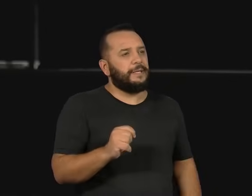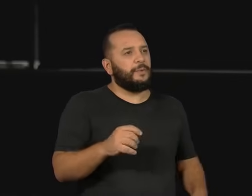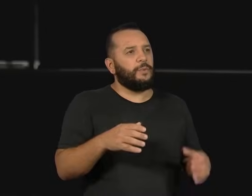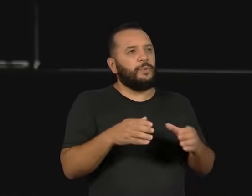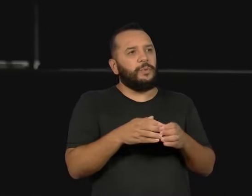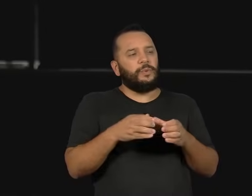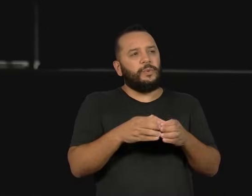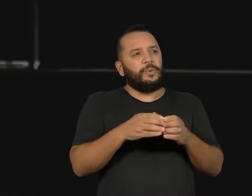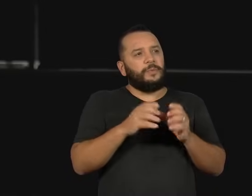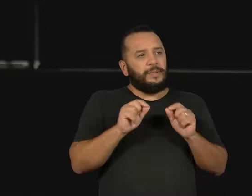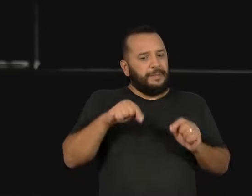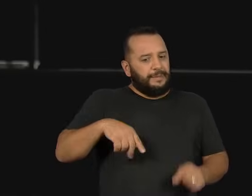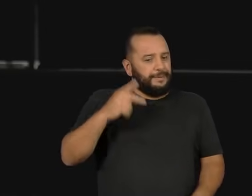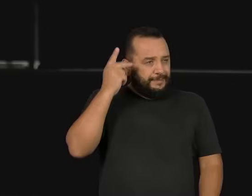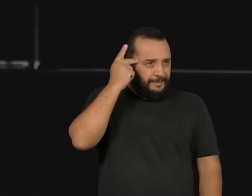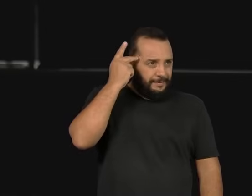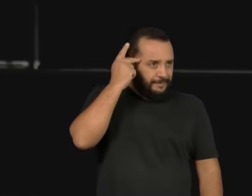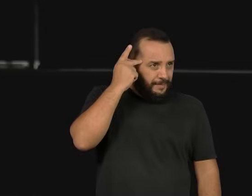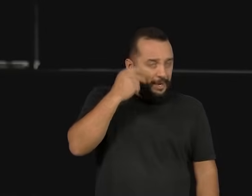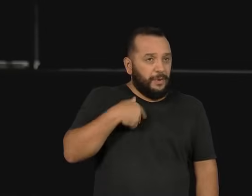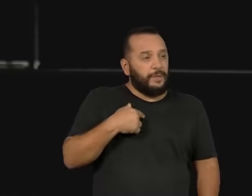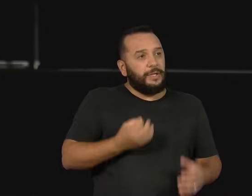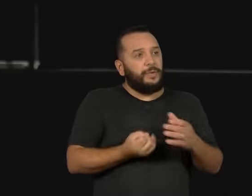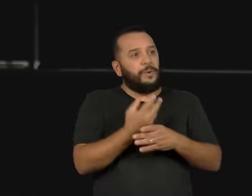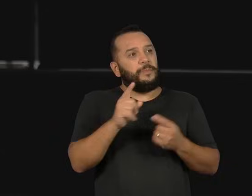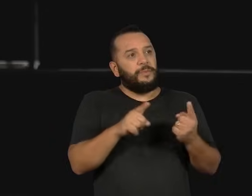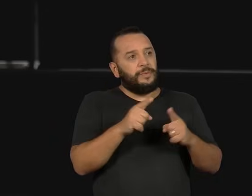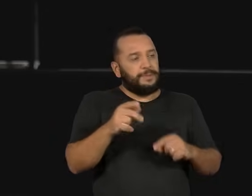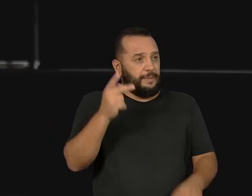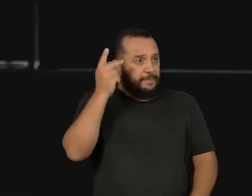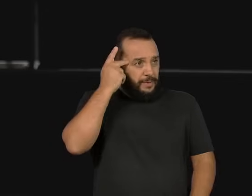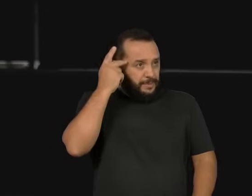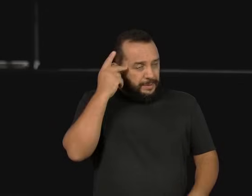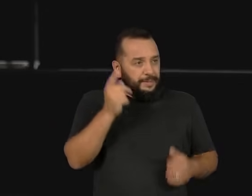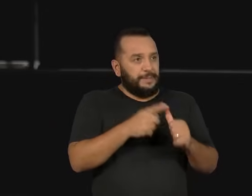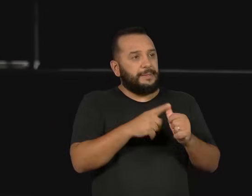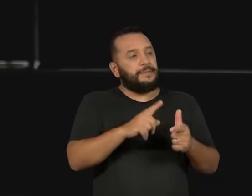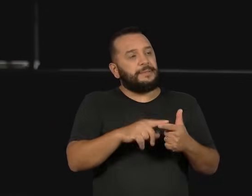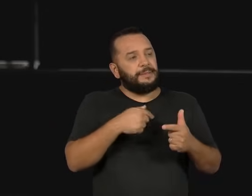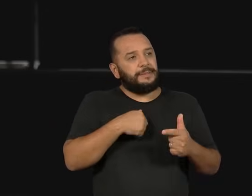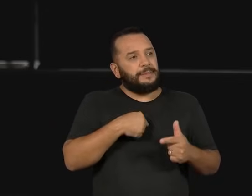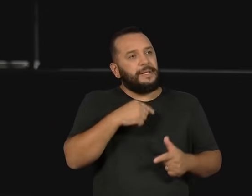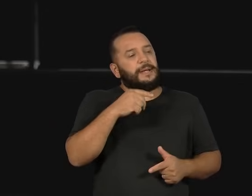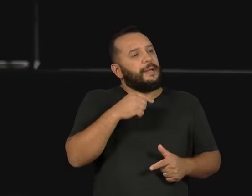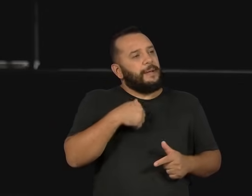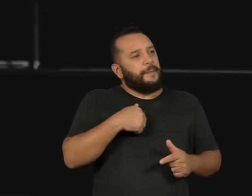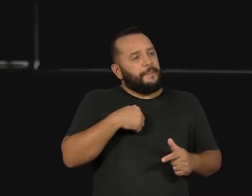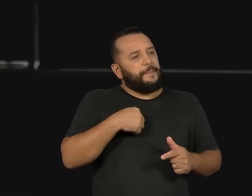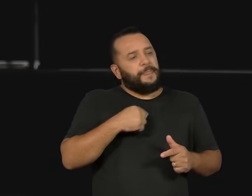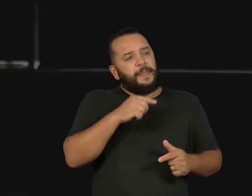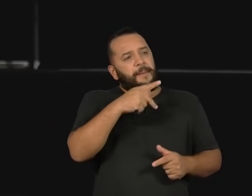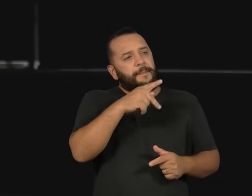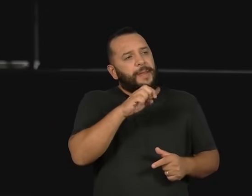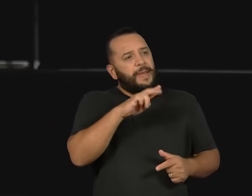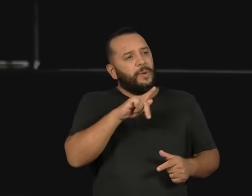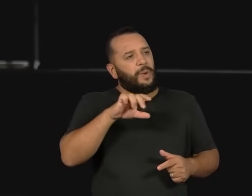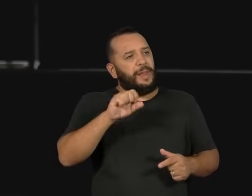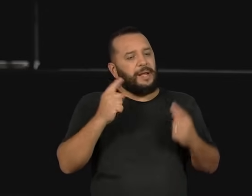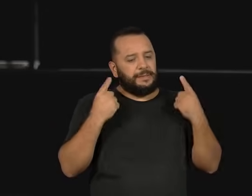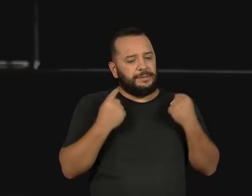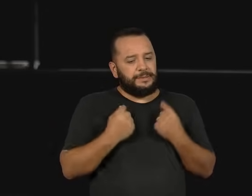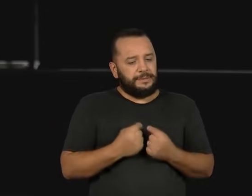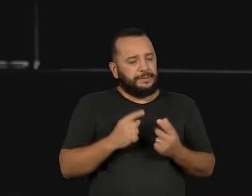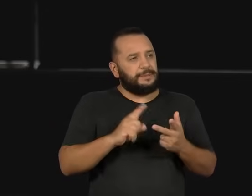vanguarda paulista. E daí nasceram músicas como Paulista, Pérolas aos Poucos e Sem Receita, entre outras. Como é